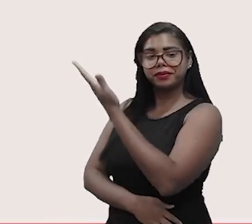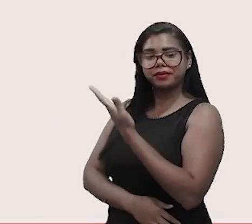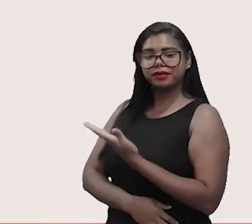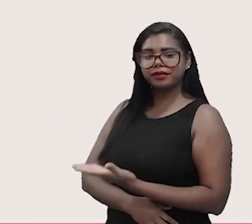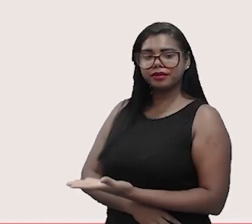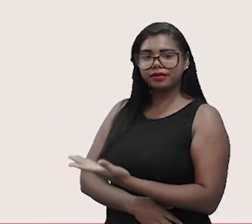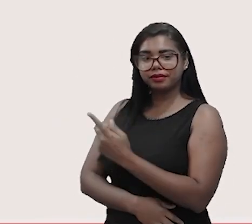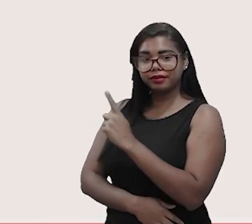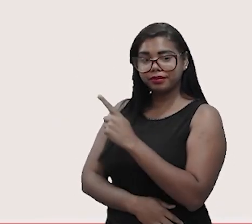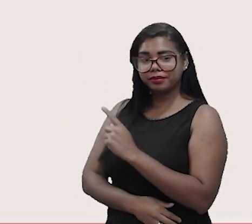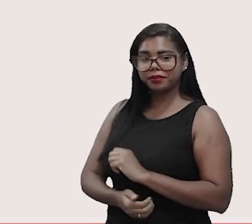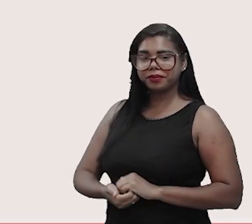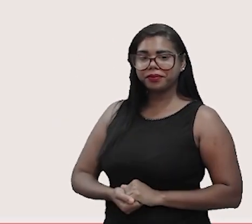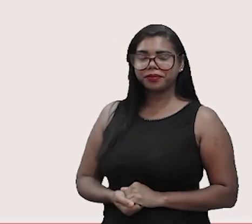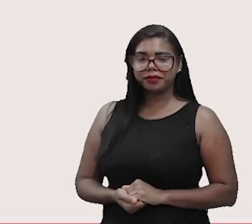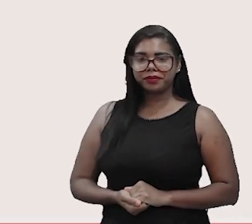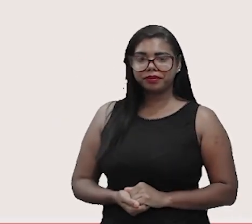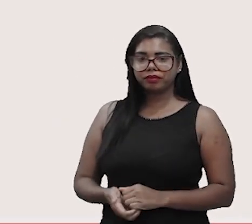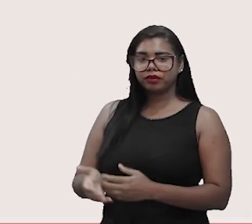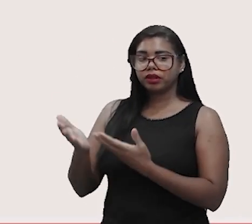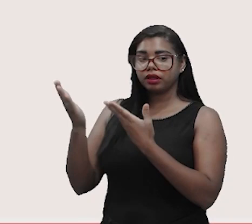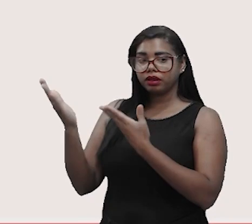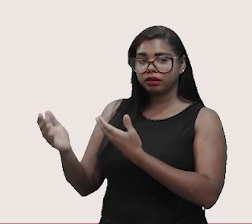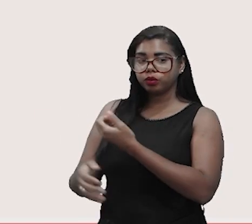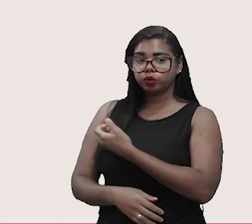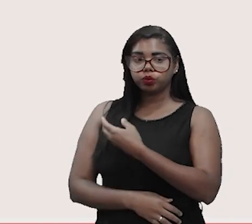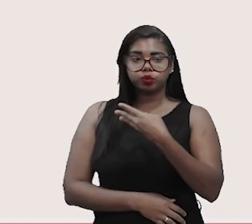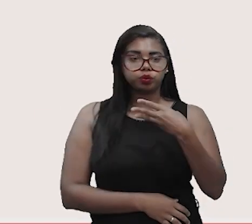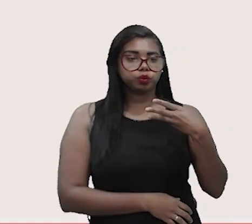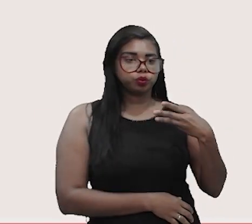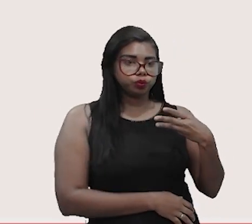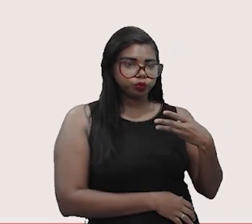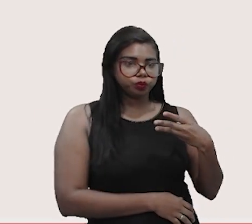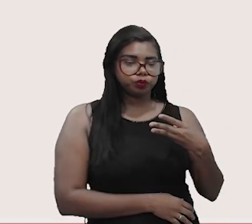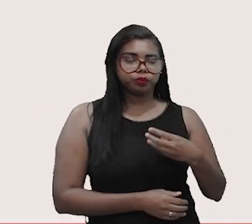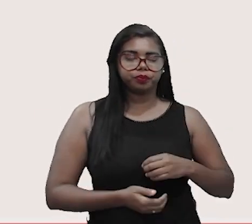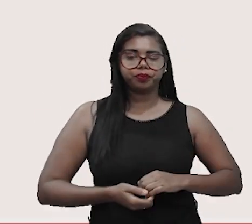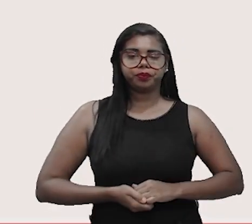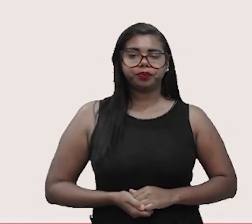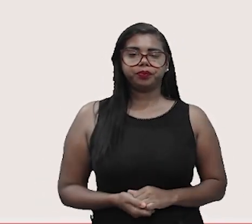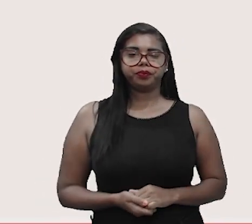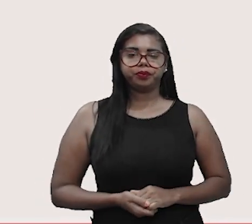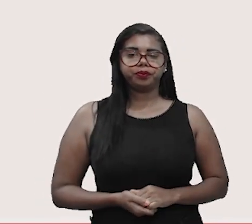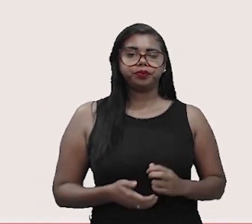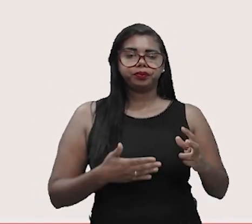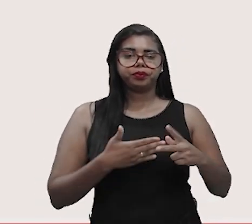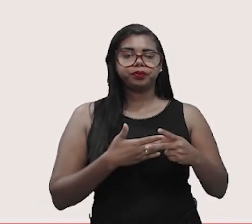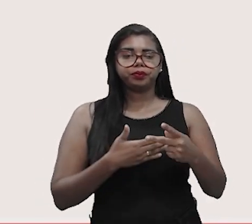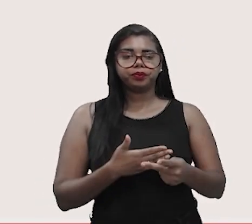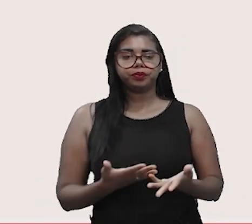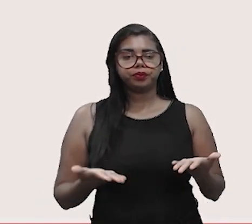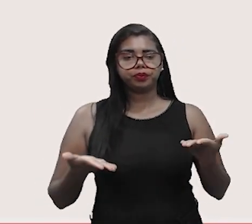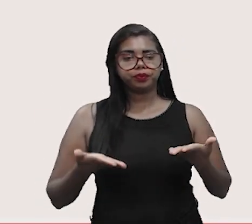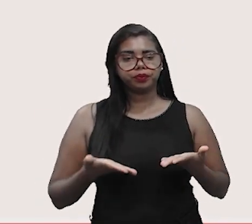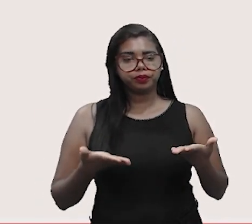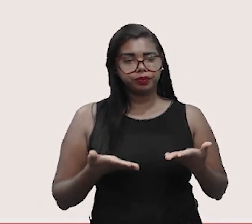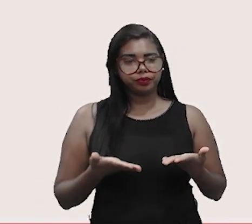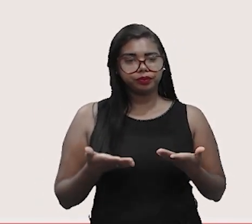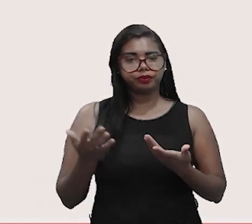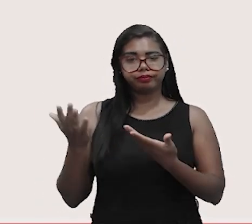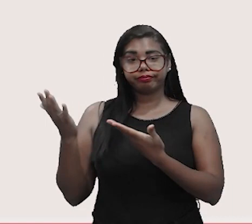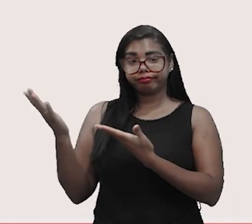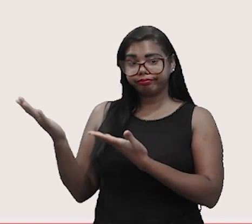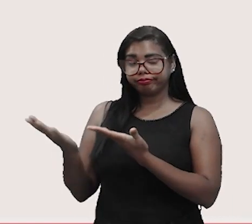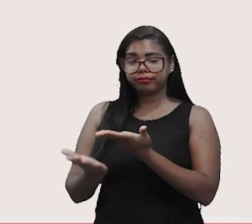Robertão. Essa questão de número 3, a terceira questão, dando sequência aí nossa aula